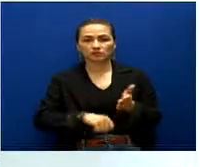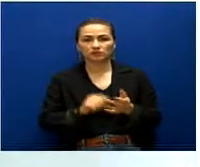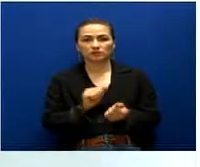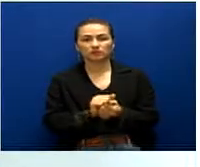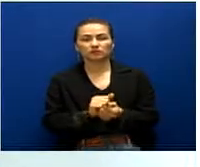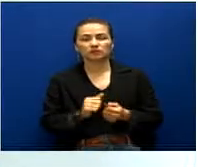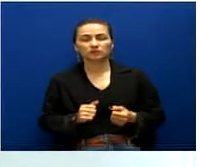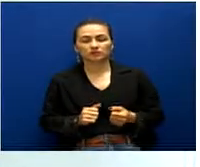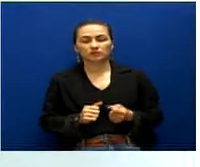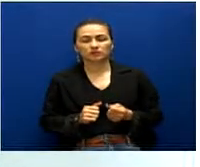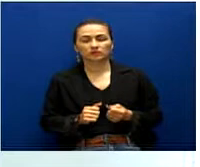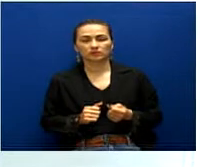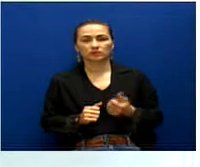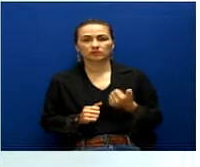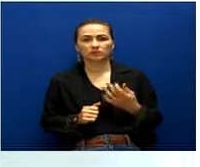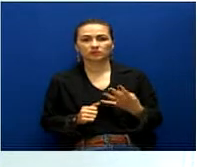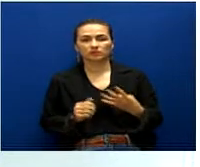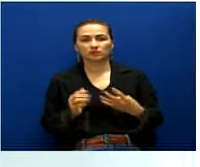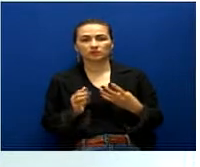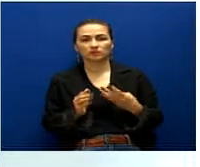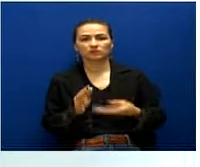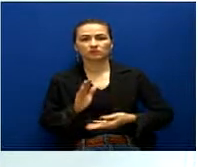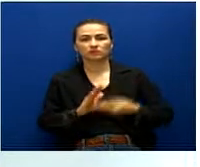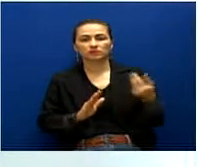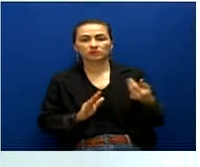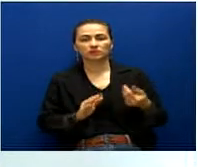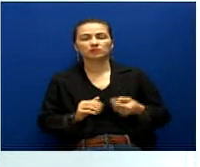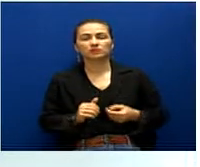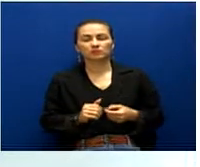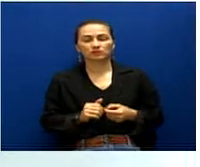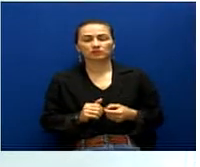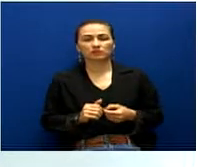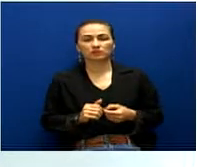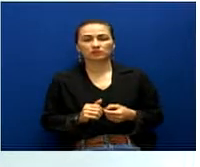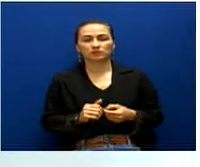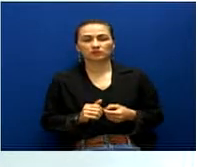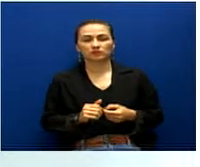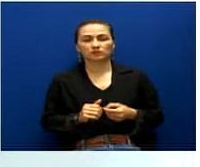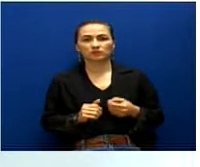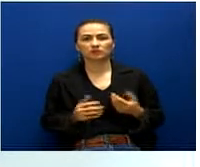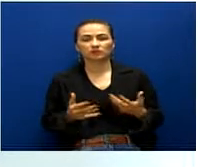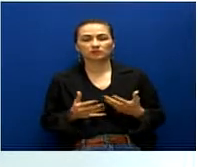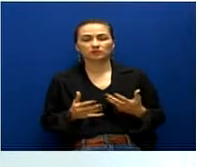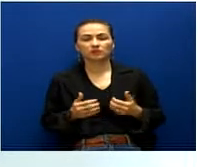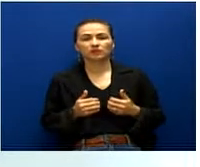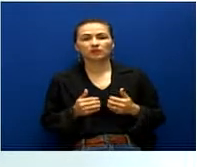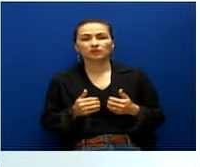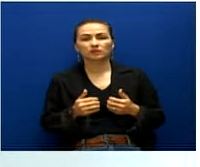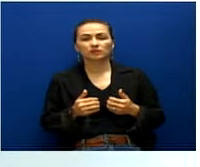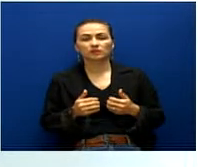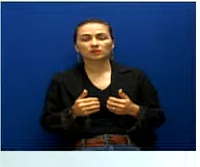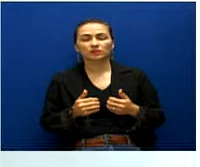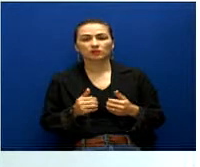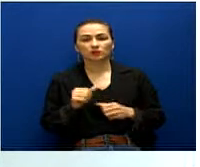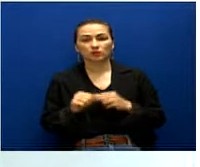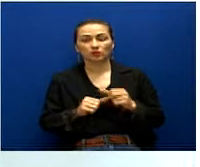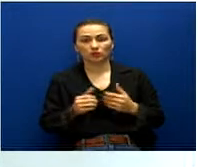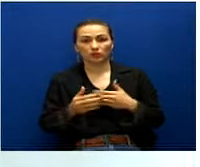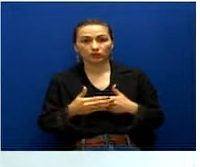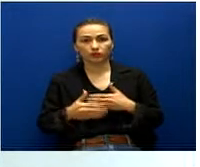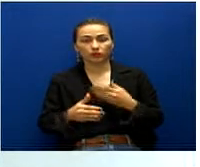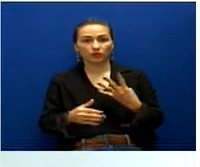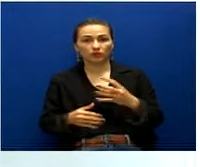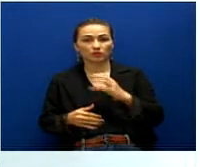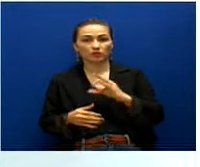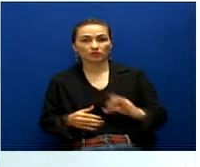14. A 14 já sai. A 14. Que aí passamos a ter 4% de reserva para o Fundo